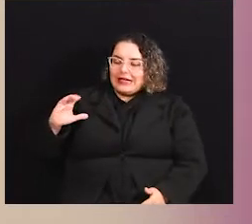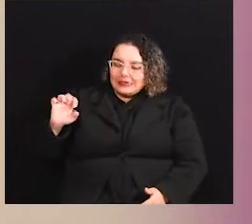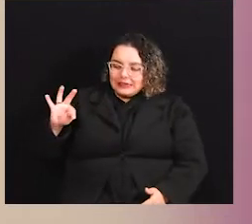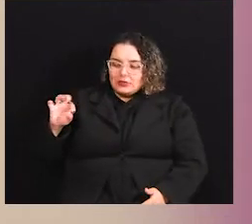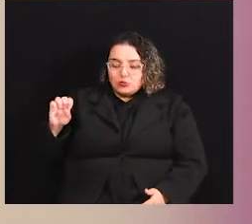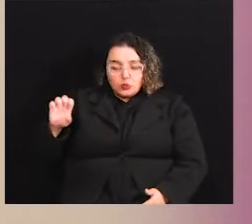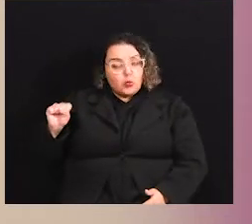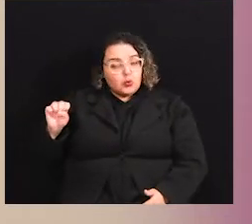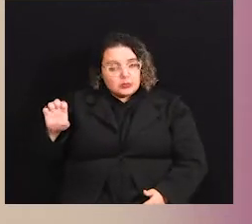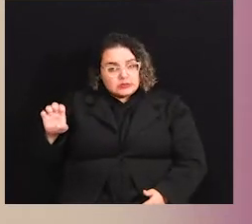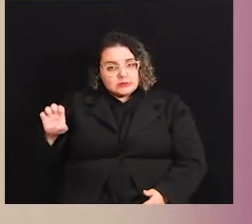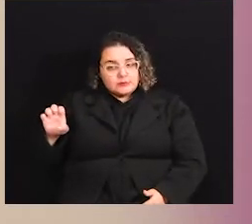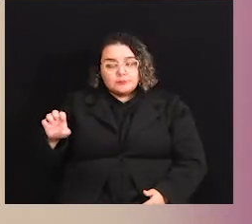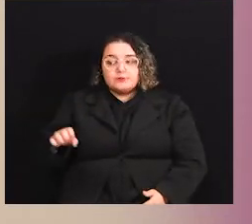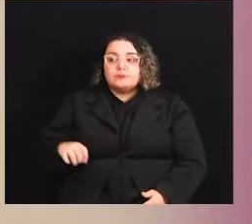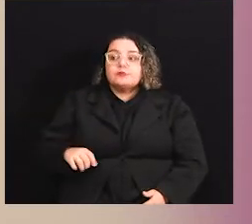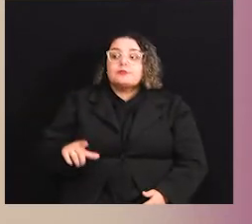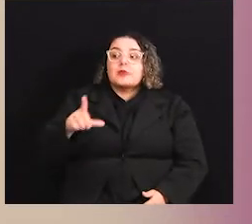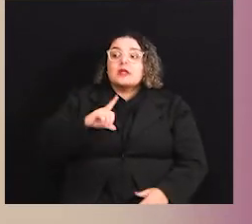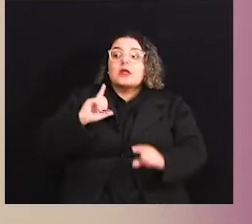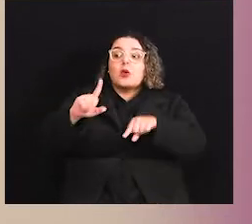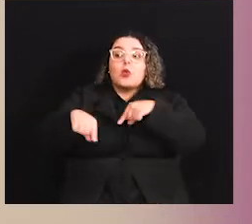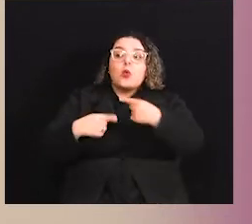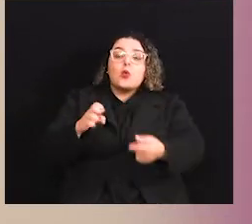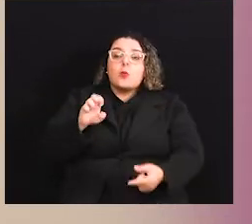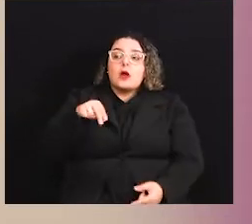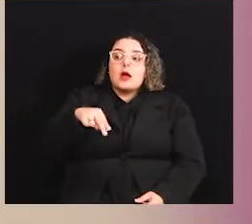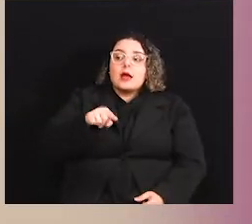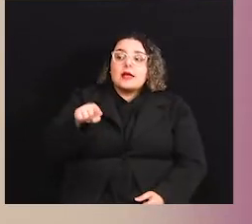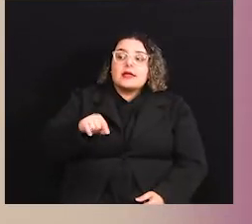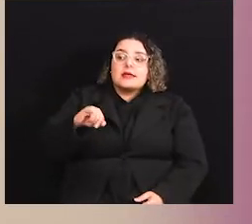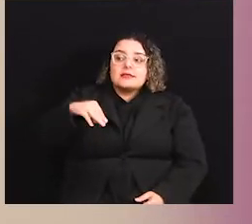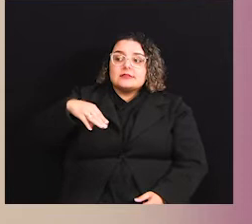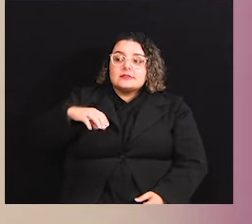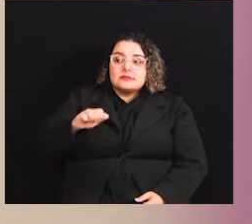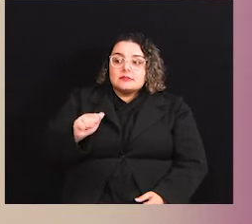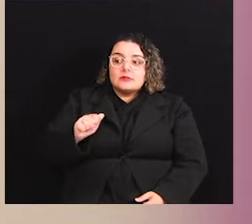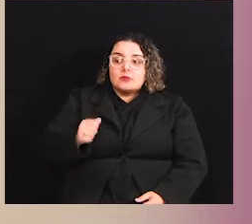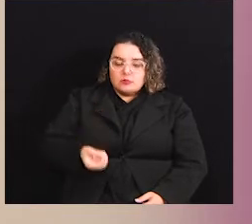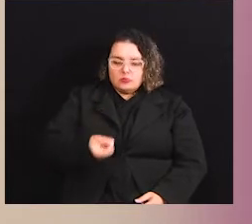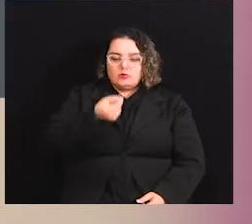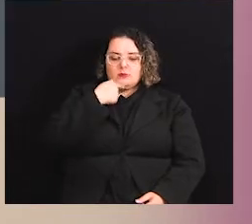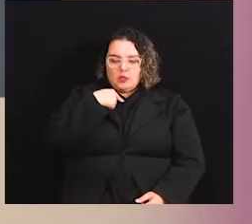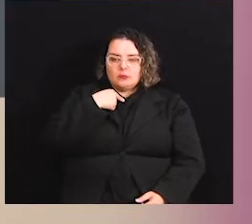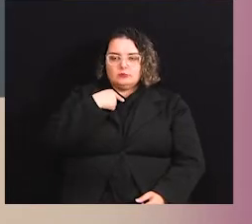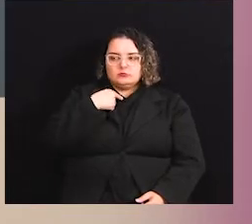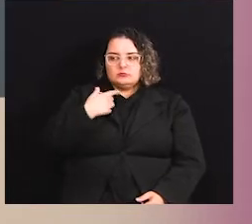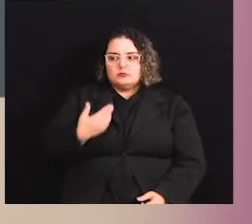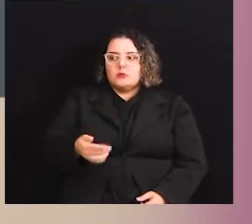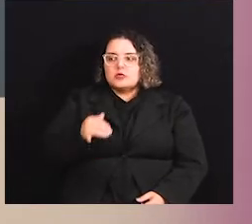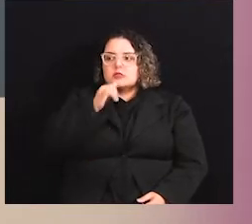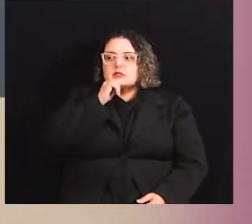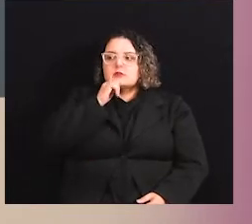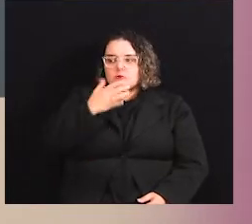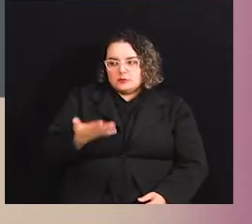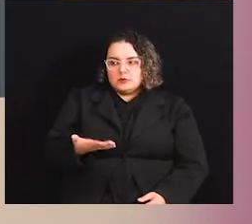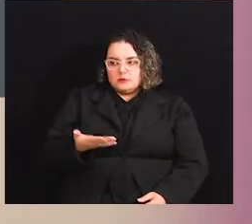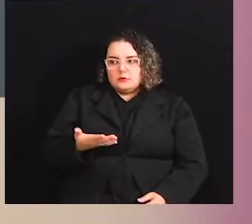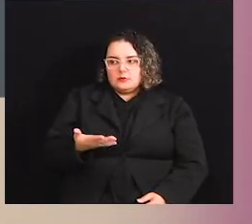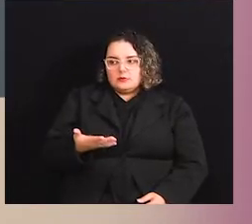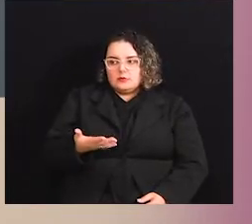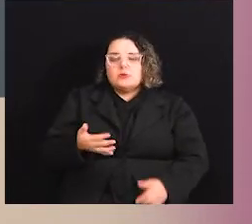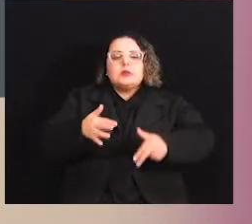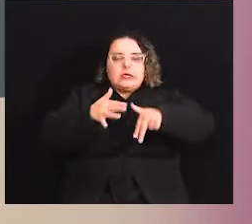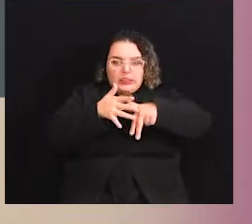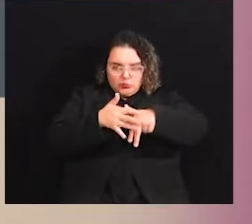é uma alternativa, e existe um tipo de enzima que eu posso suplementar por via oral. Então, por exemplo, o paciente que